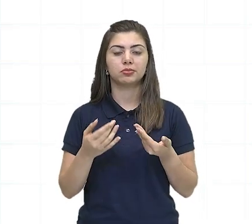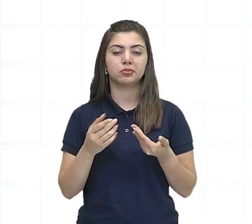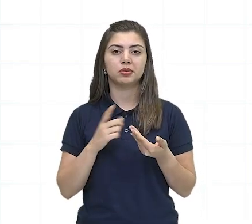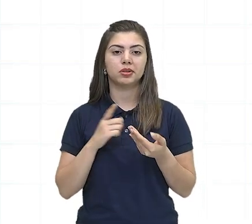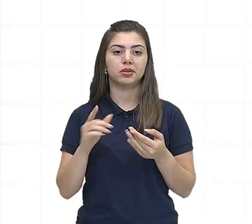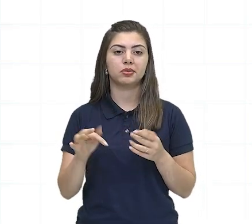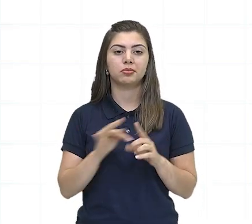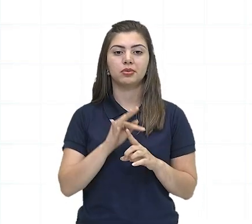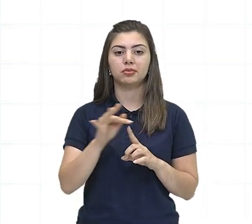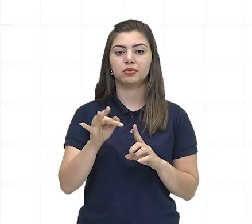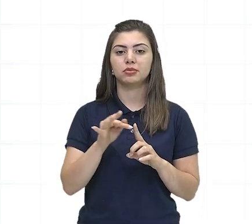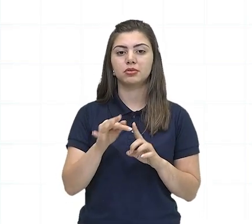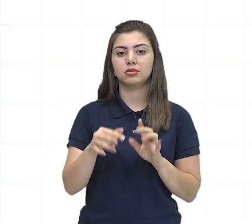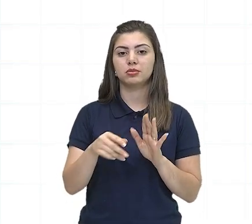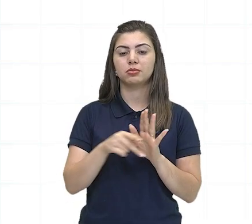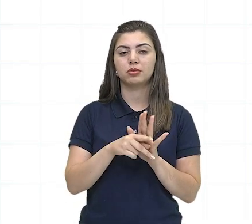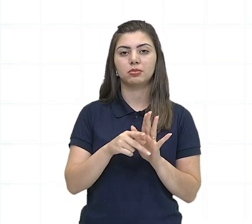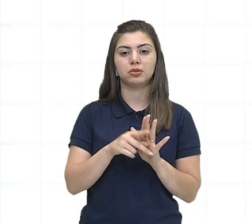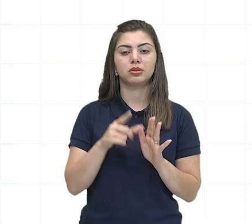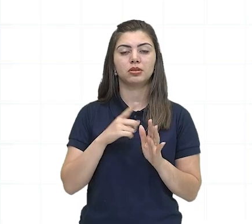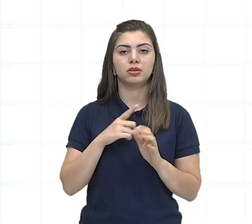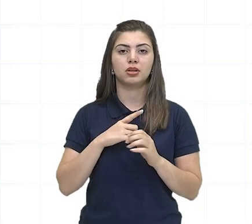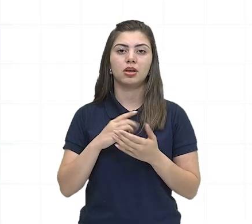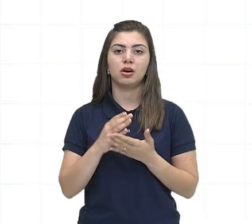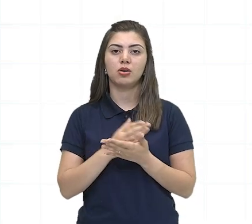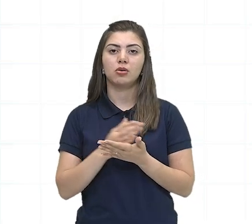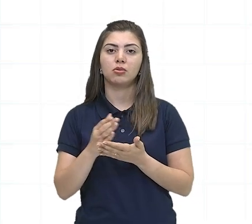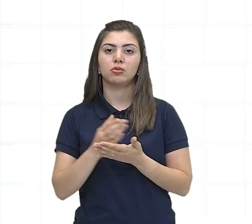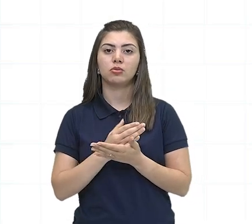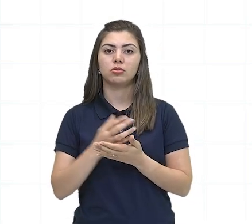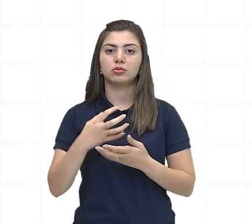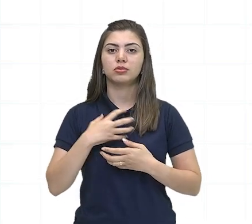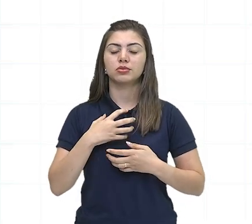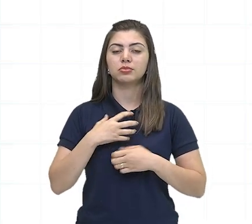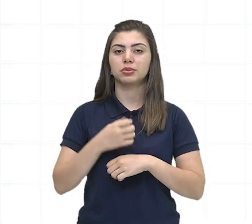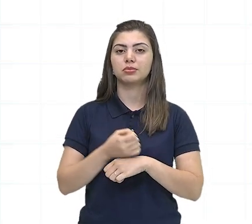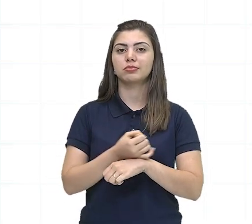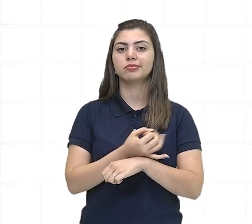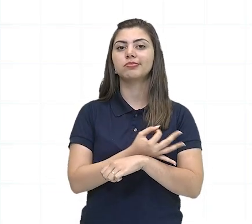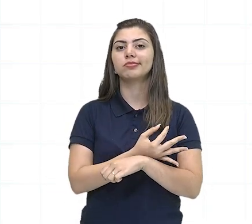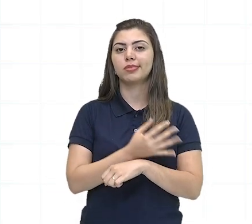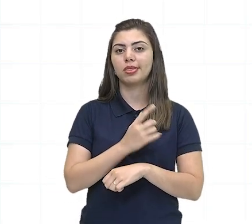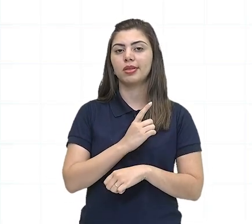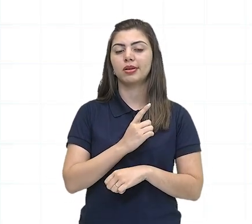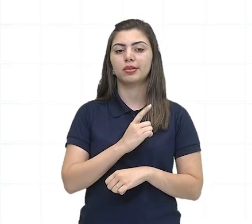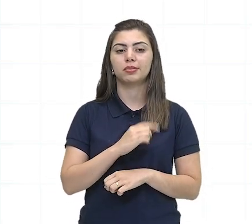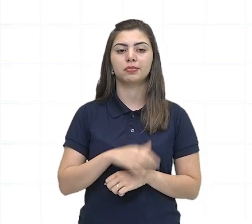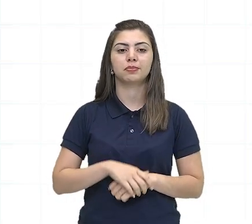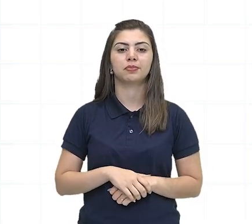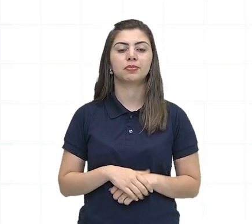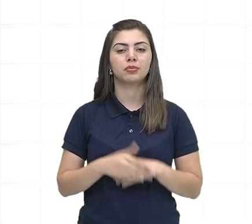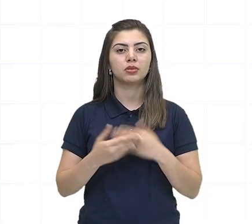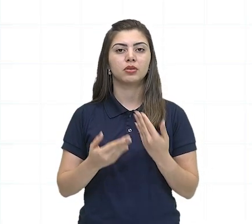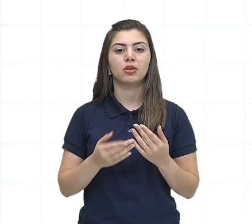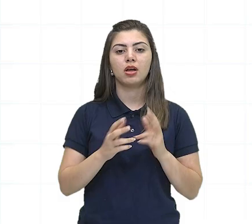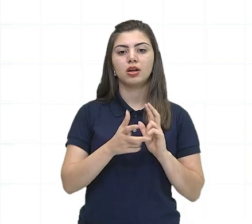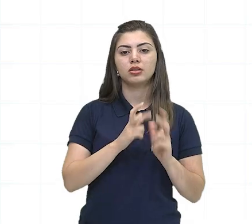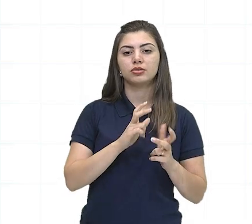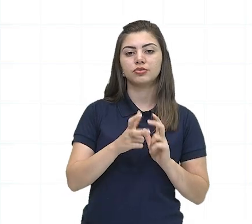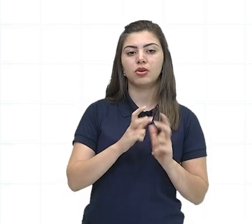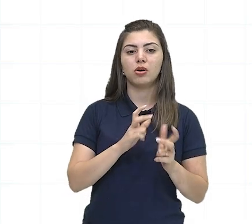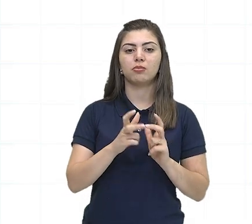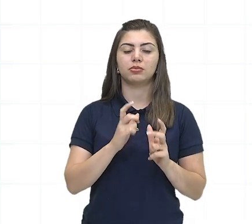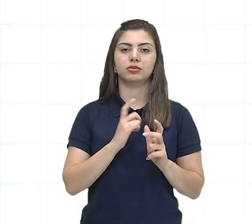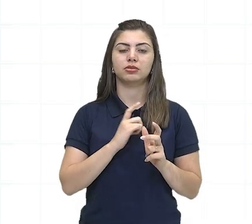ou função específica e transmite certas emoções. As formas interagem entre si e